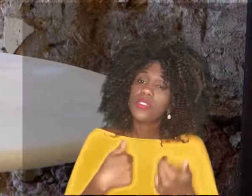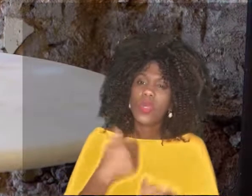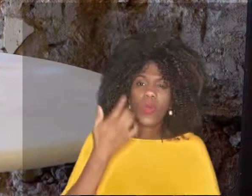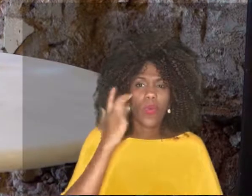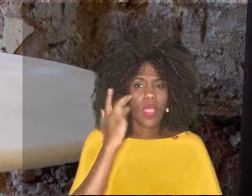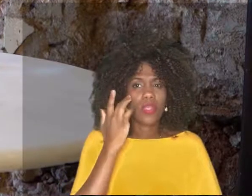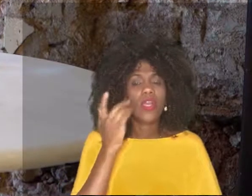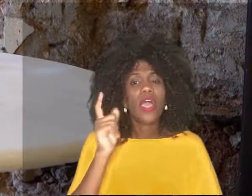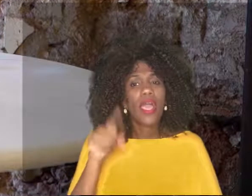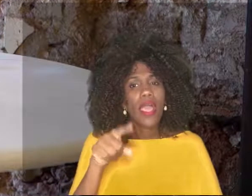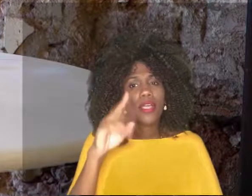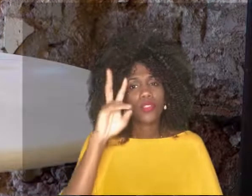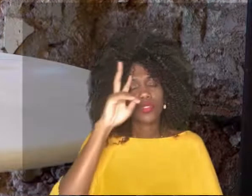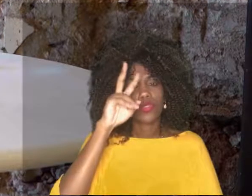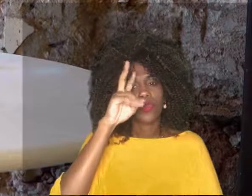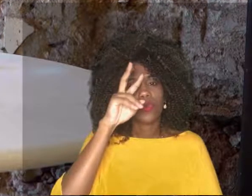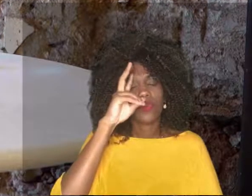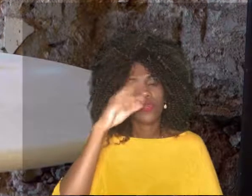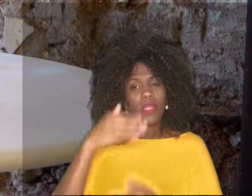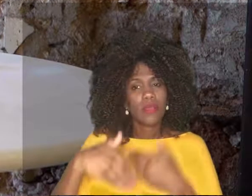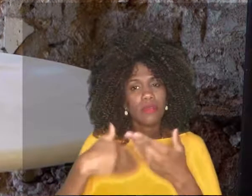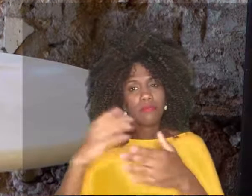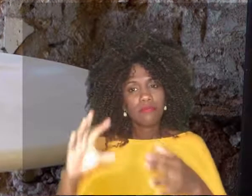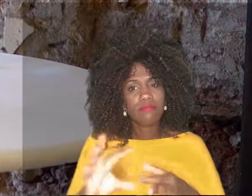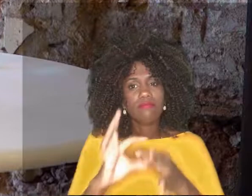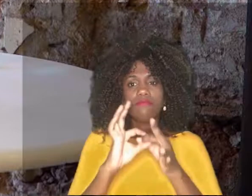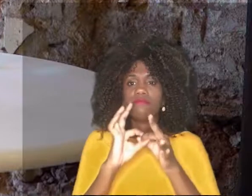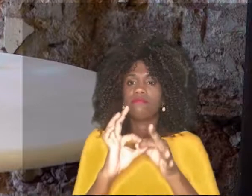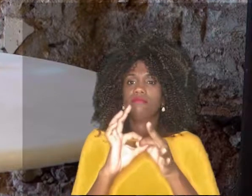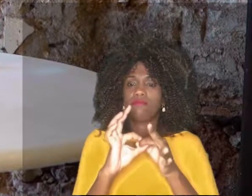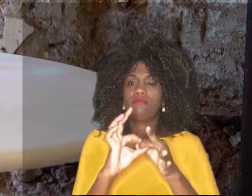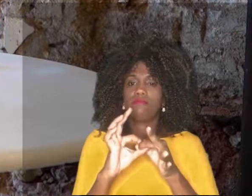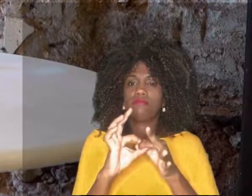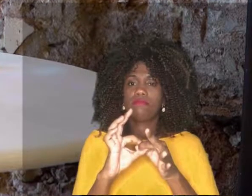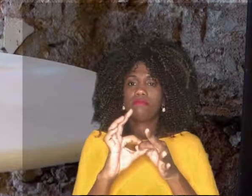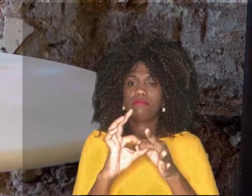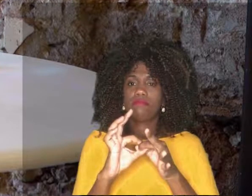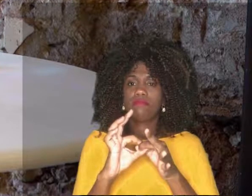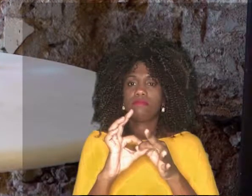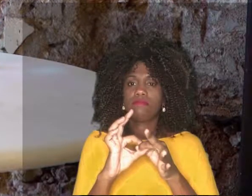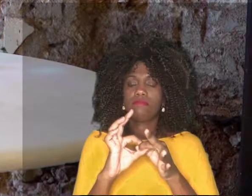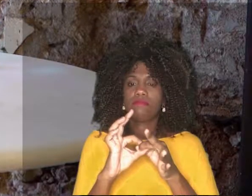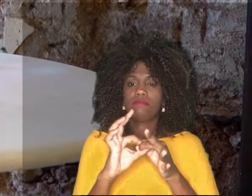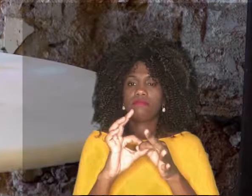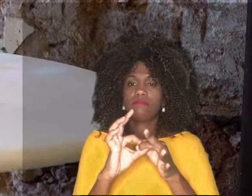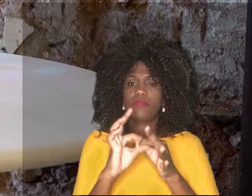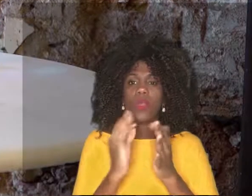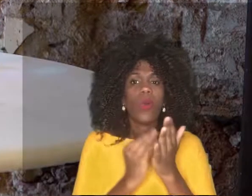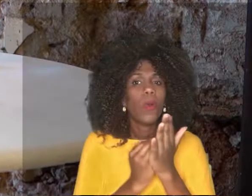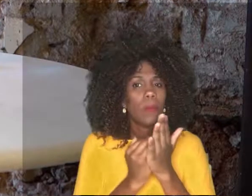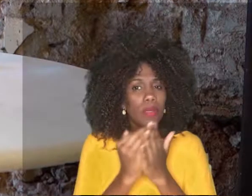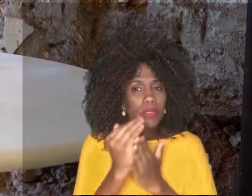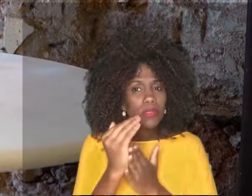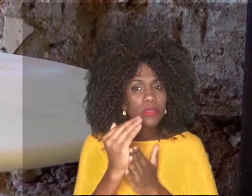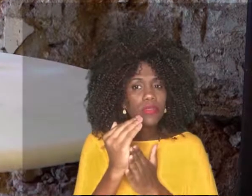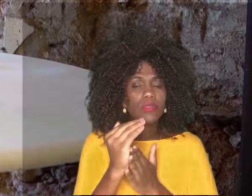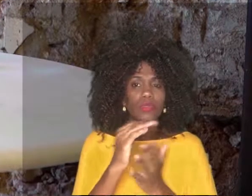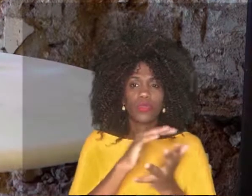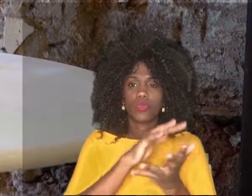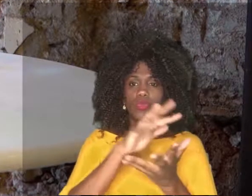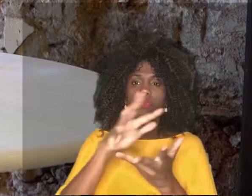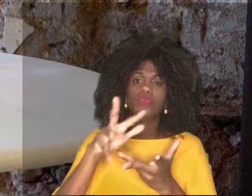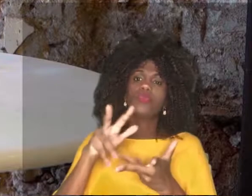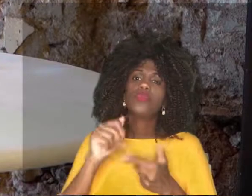acho que essa história, né, atrelada ao princípio, né, do